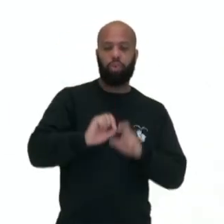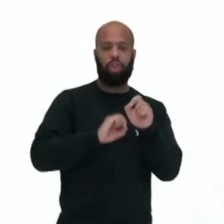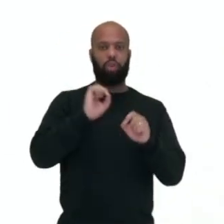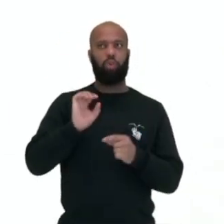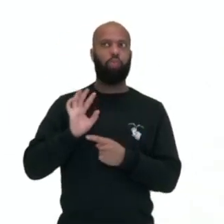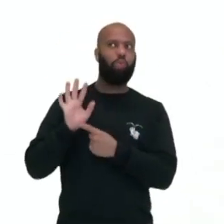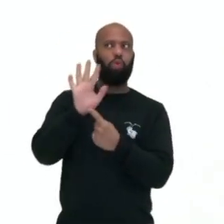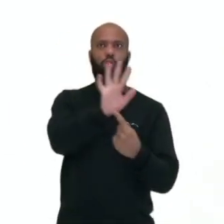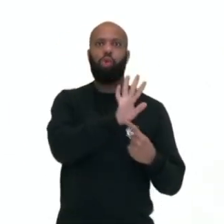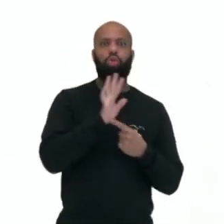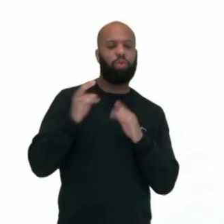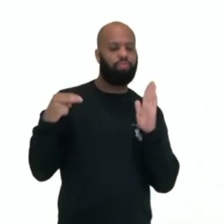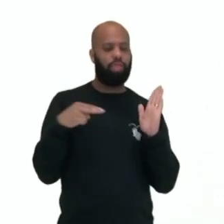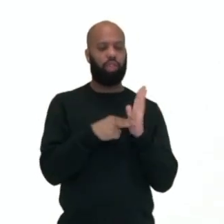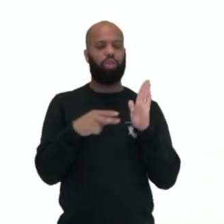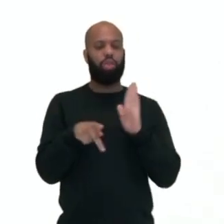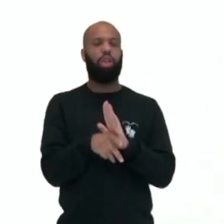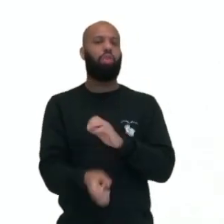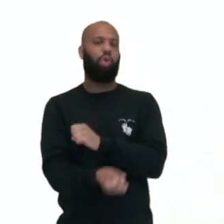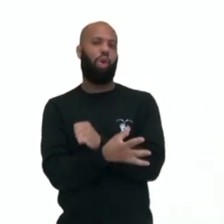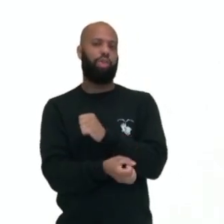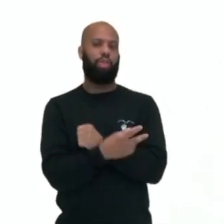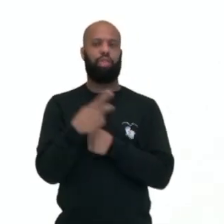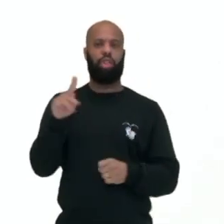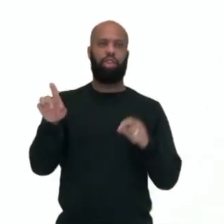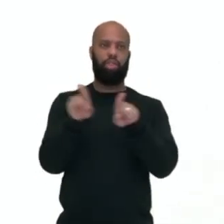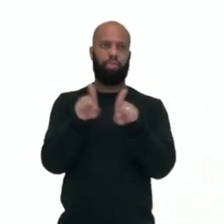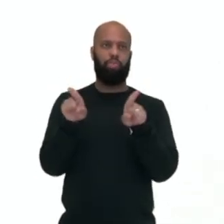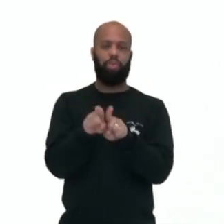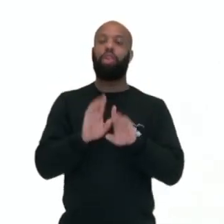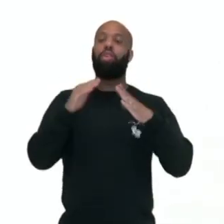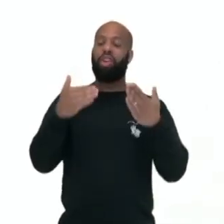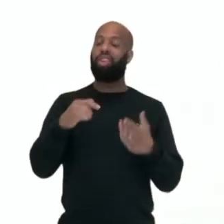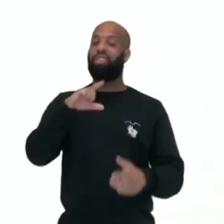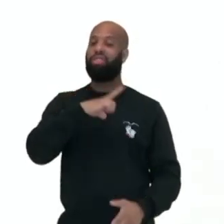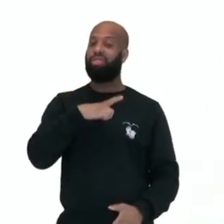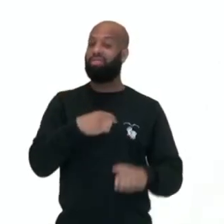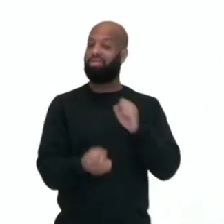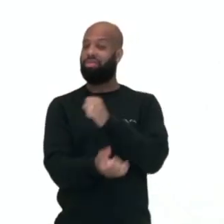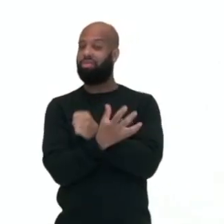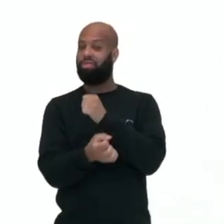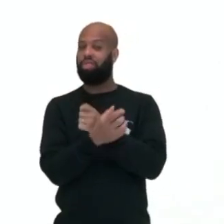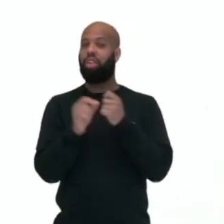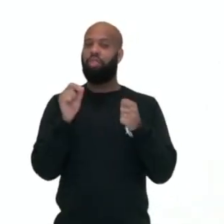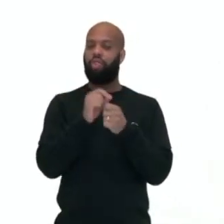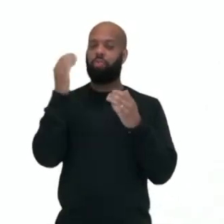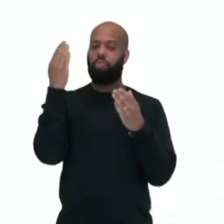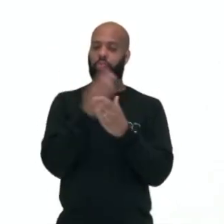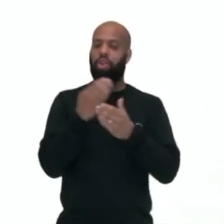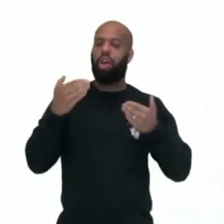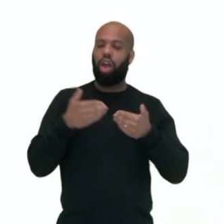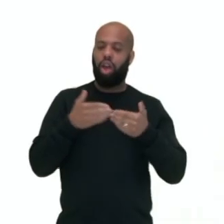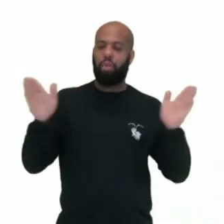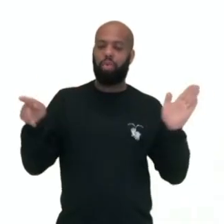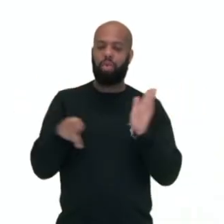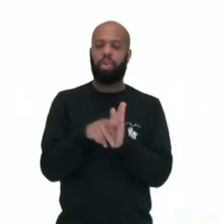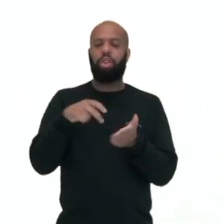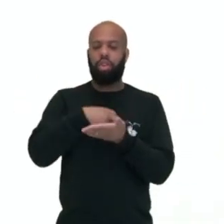dos casos de denúncias de corrupção. Os escândalos de corrupção determinaram então o processo de impeachment no final